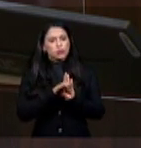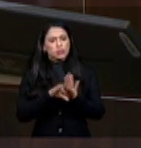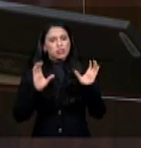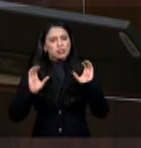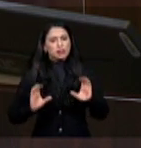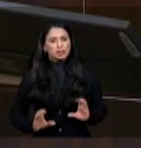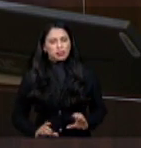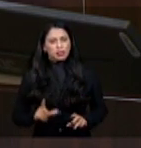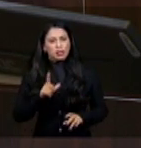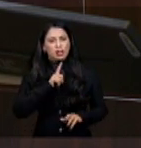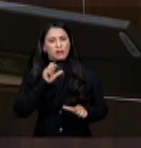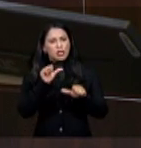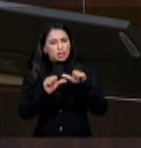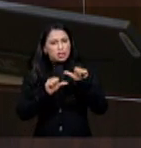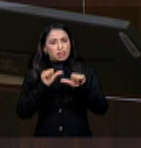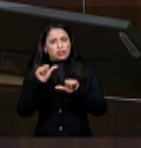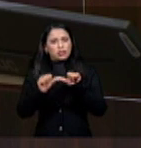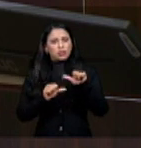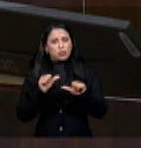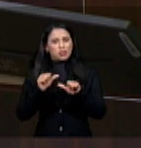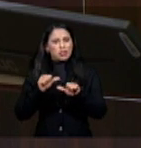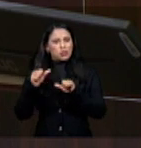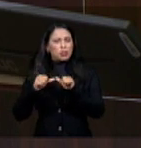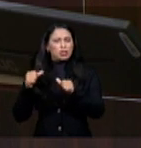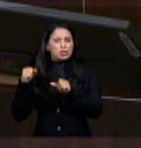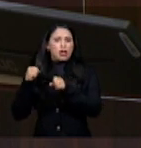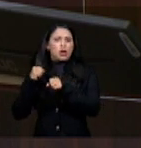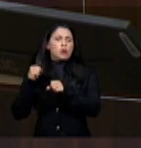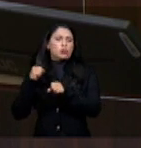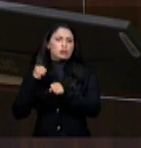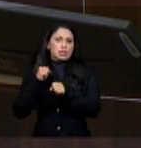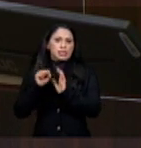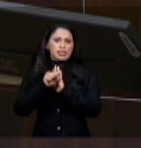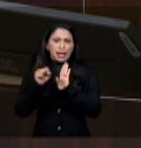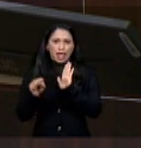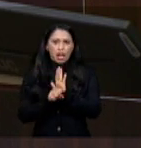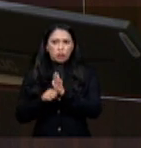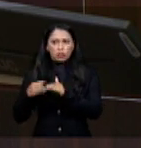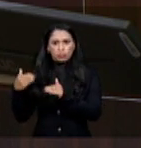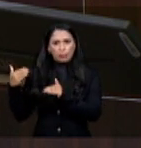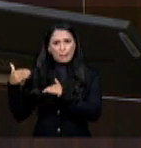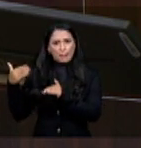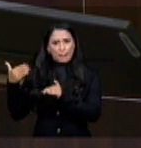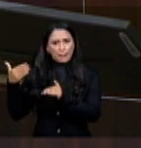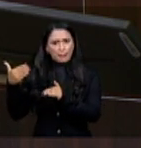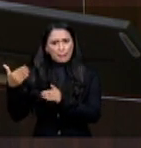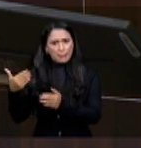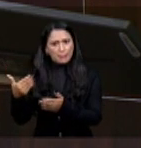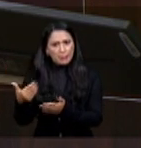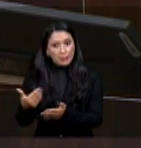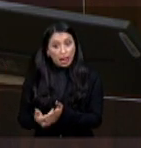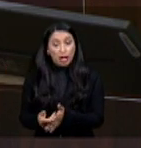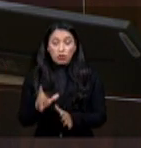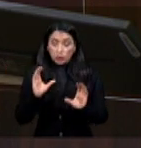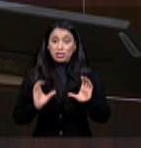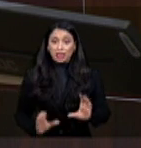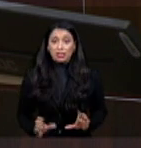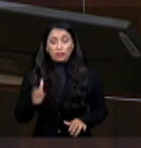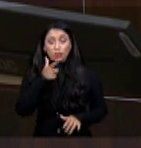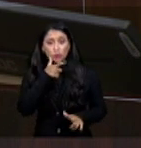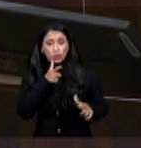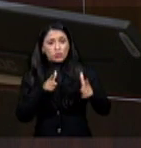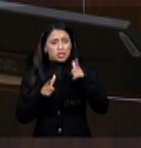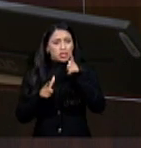sofreu transformações ao longo dos séculos na medida em que o rol de direitos atribuídos ao cidadão foi ganhando